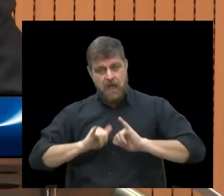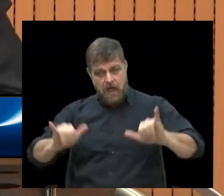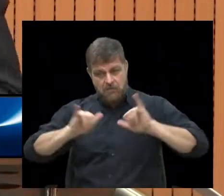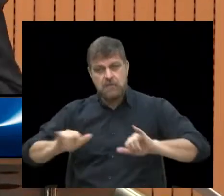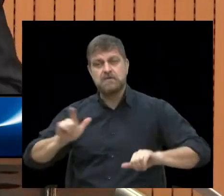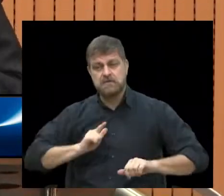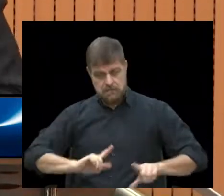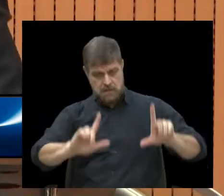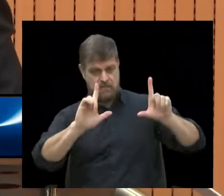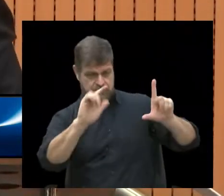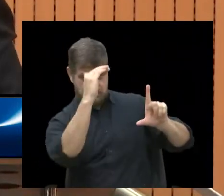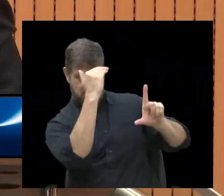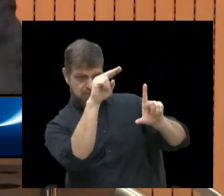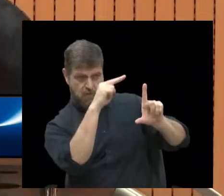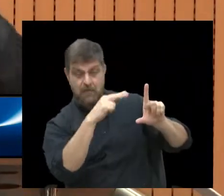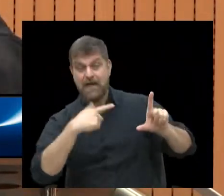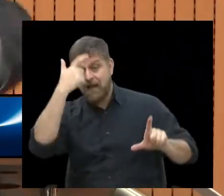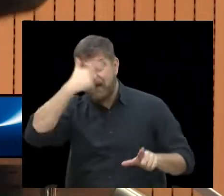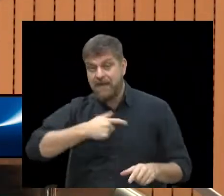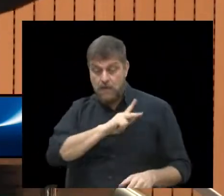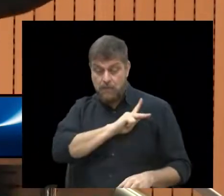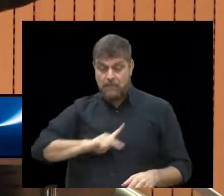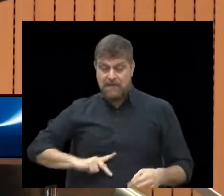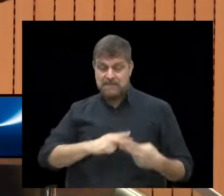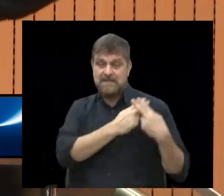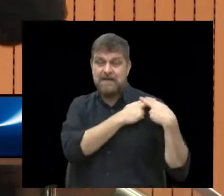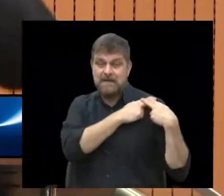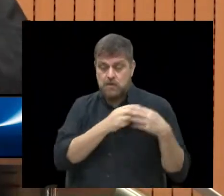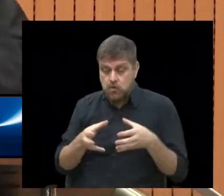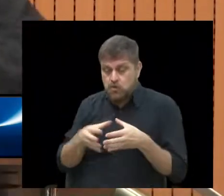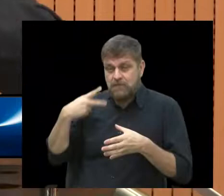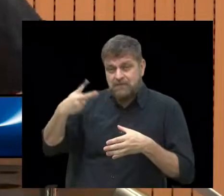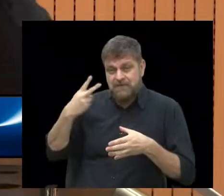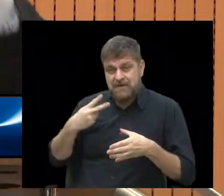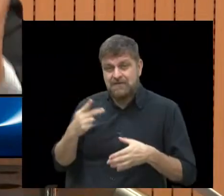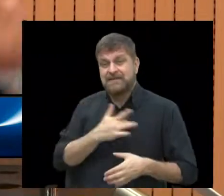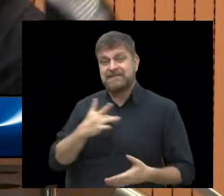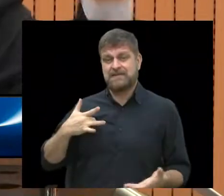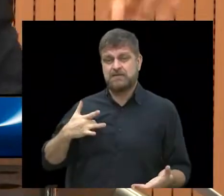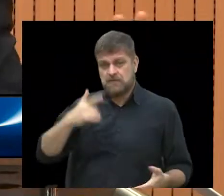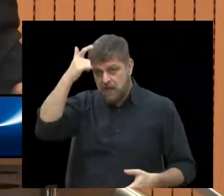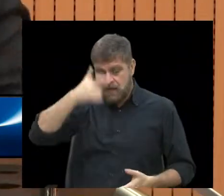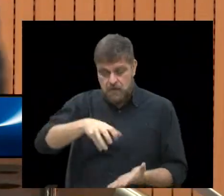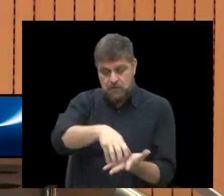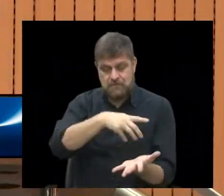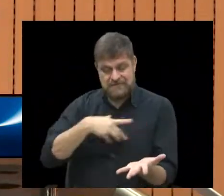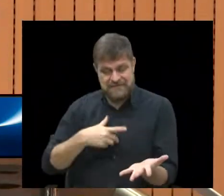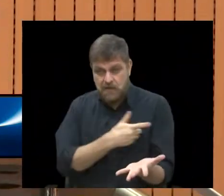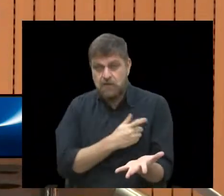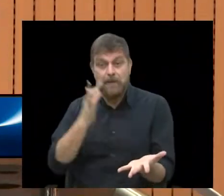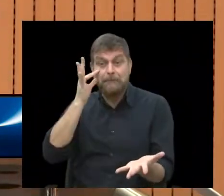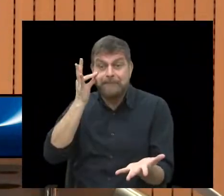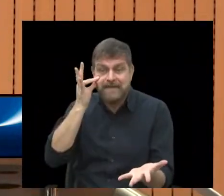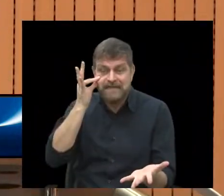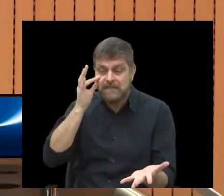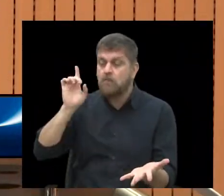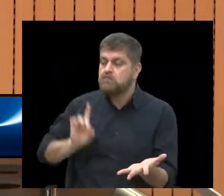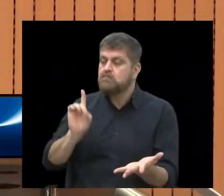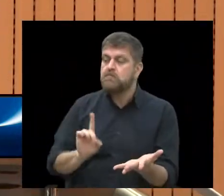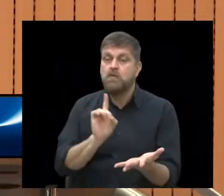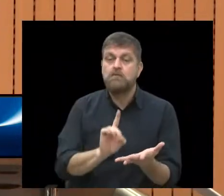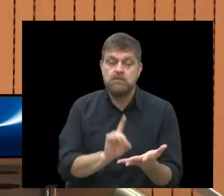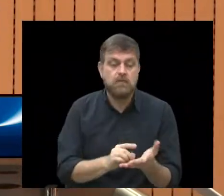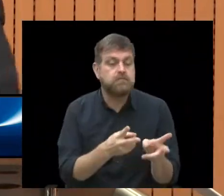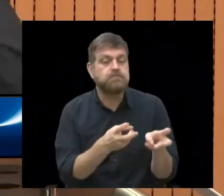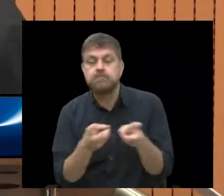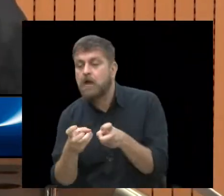estar disponível. Como presidente da Comissão de Saúde, eu quero dizer que eu vou fazer questão de ir nos centros de saúde para ter certeza que está tudo